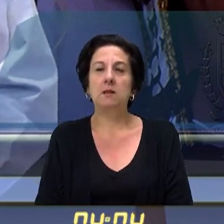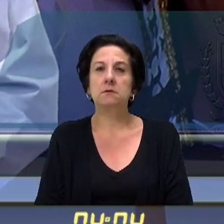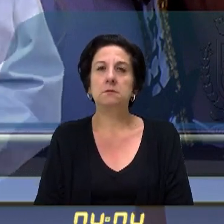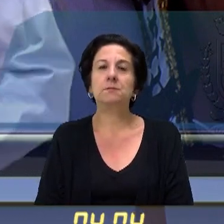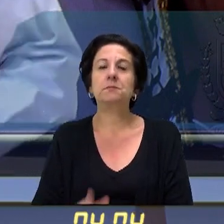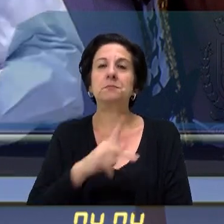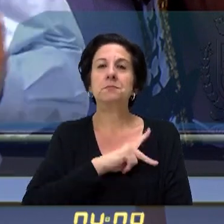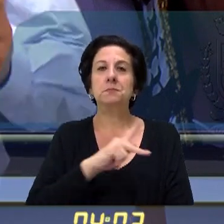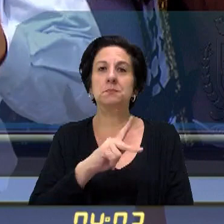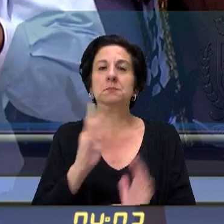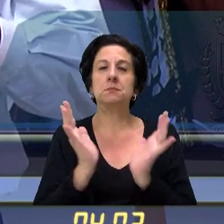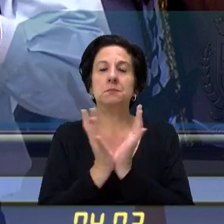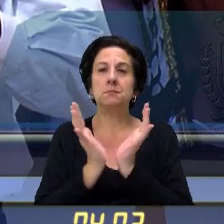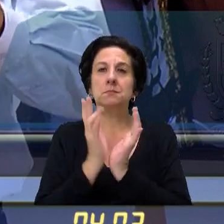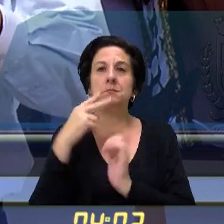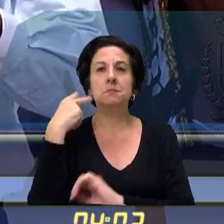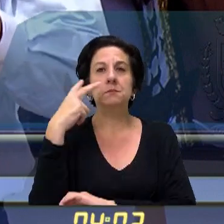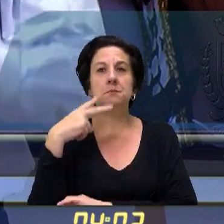Senhor presidente, colegas vereadores,